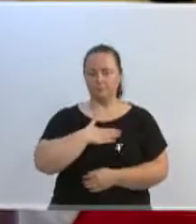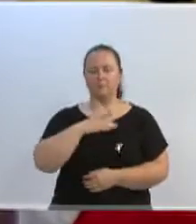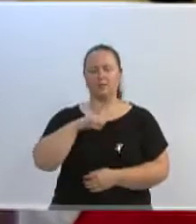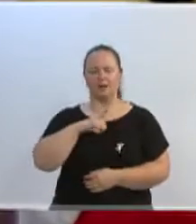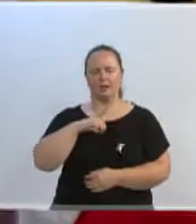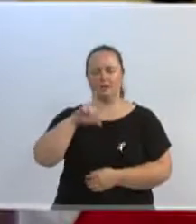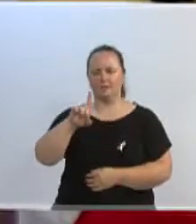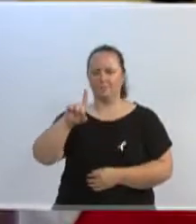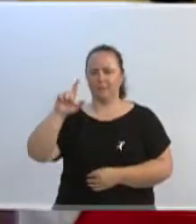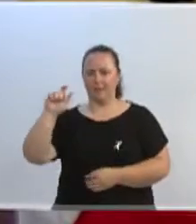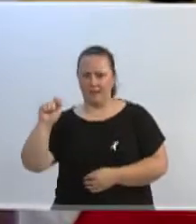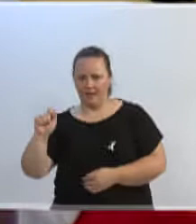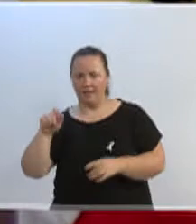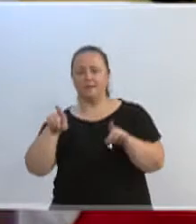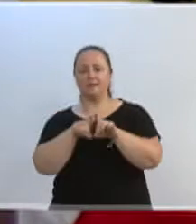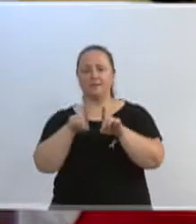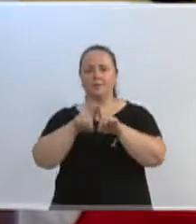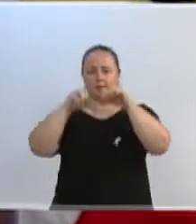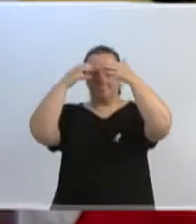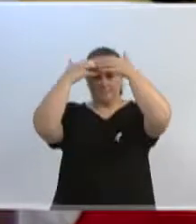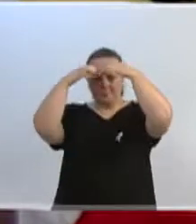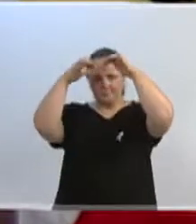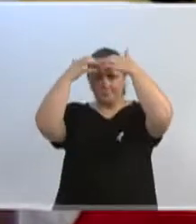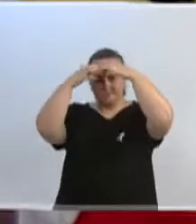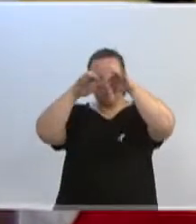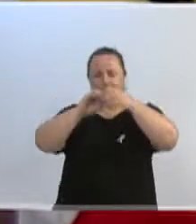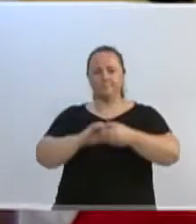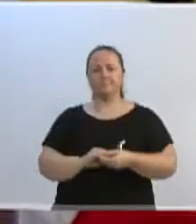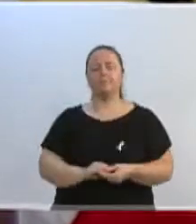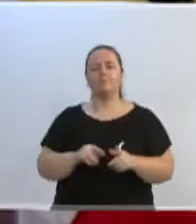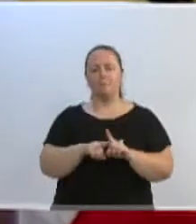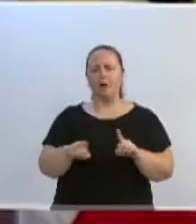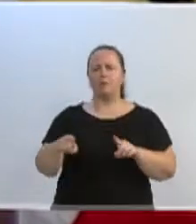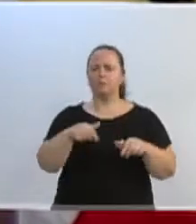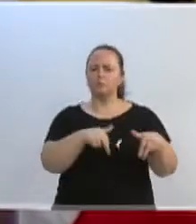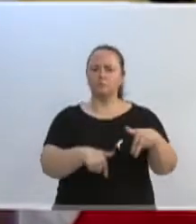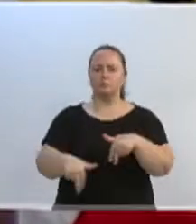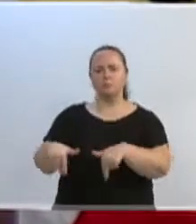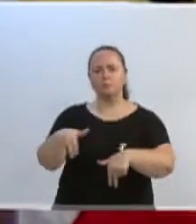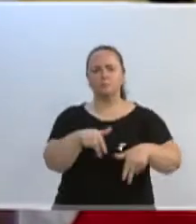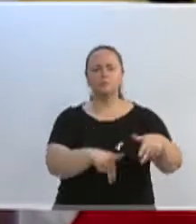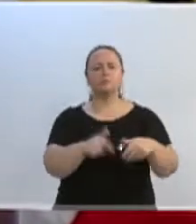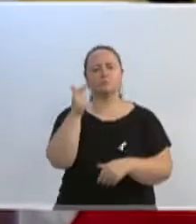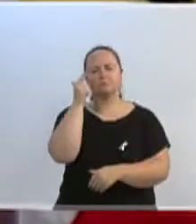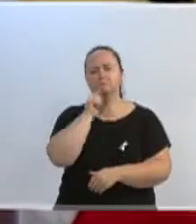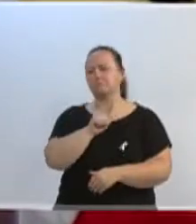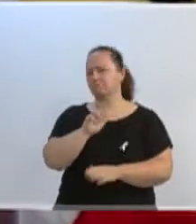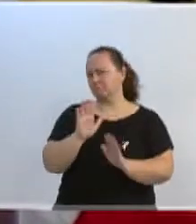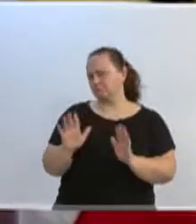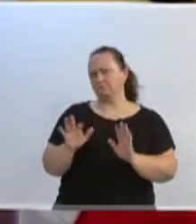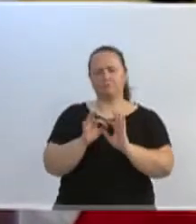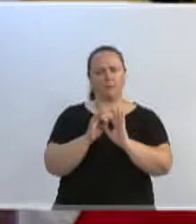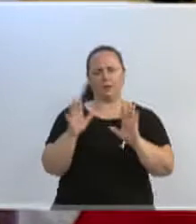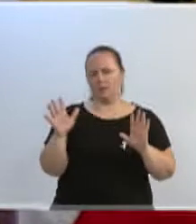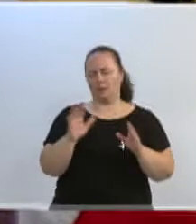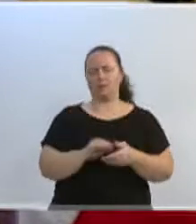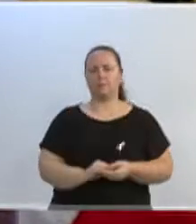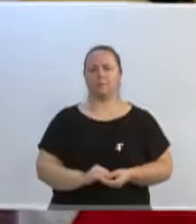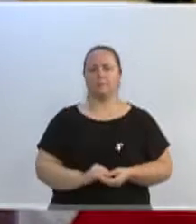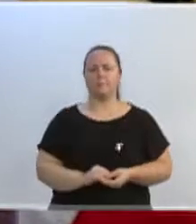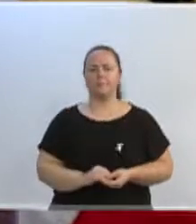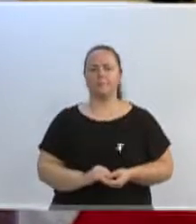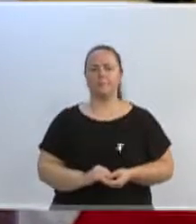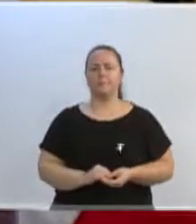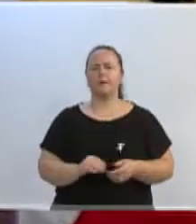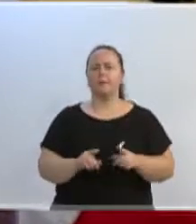deficiente auditivo e neurológico. Só que ele tem uma boa locomoção, ele não é dependente, então, assim, é uma situação, dificilmente